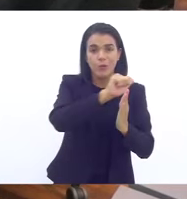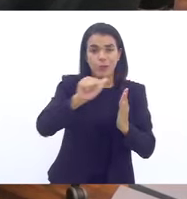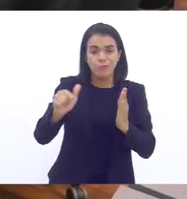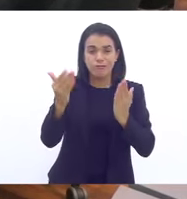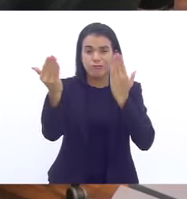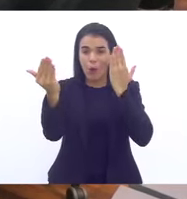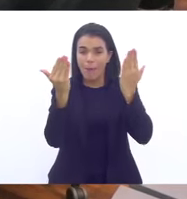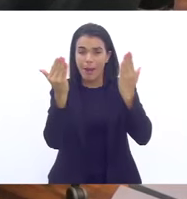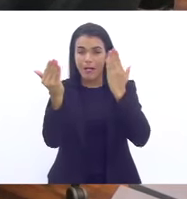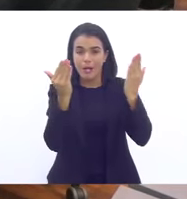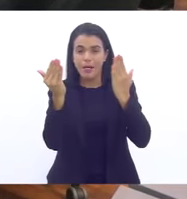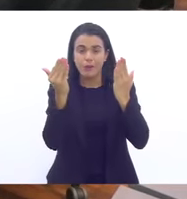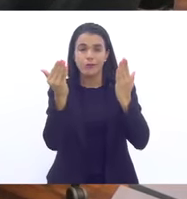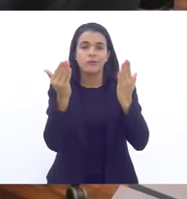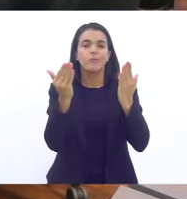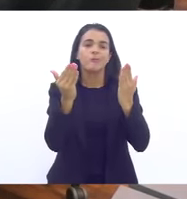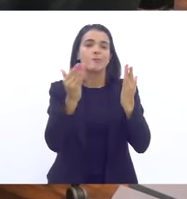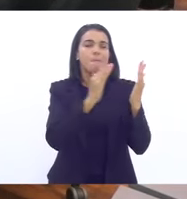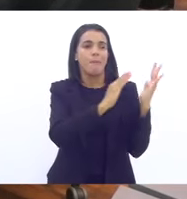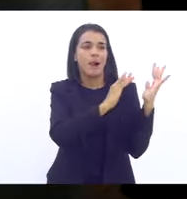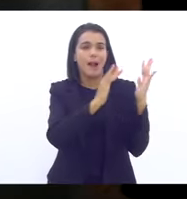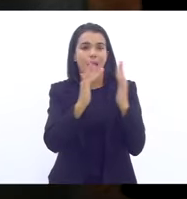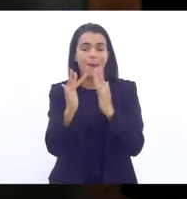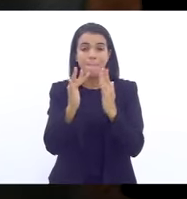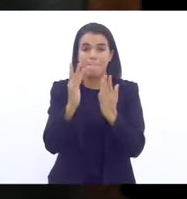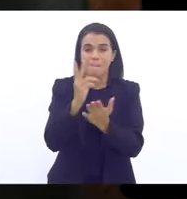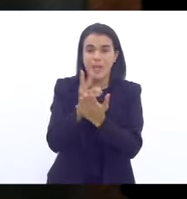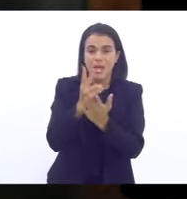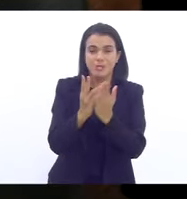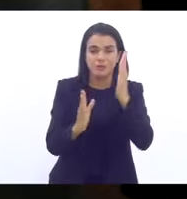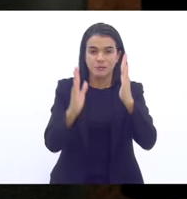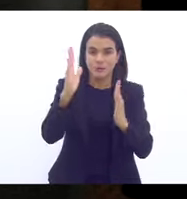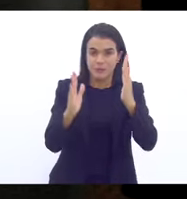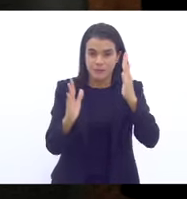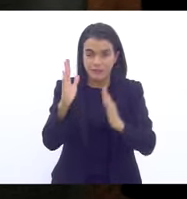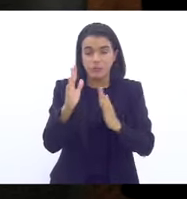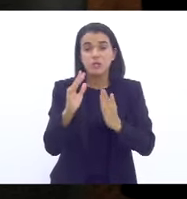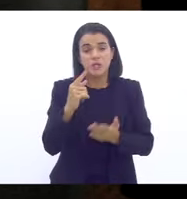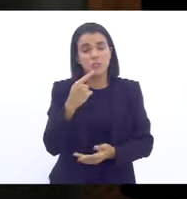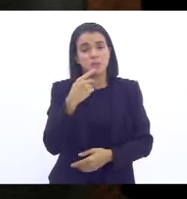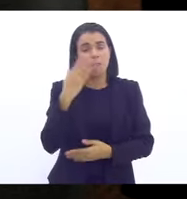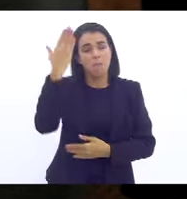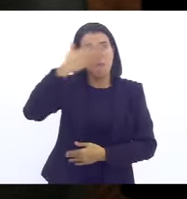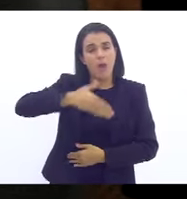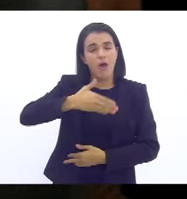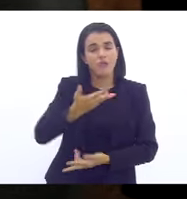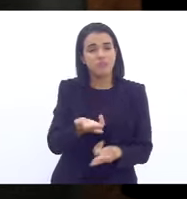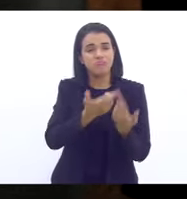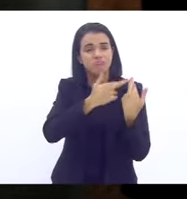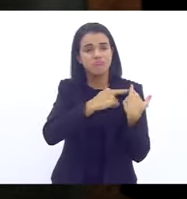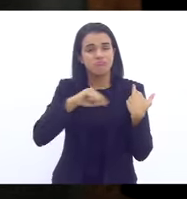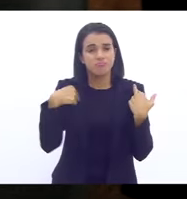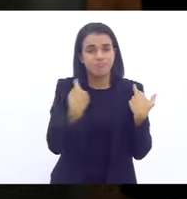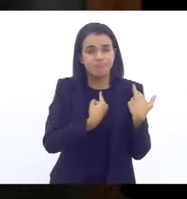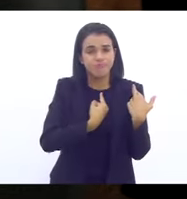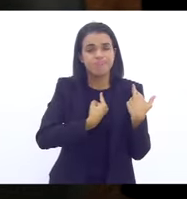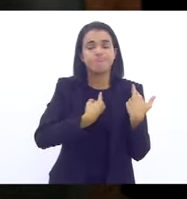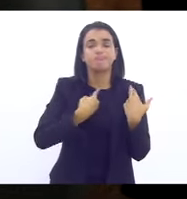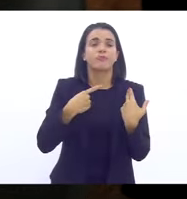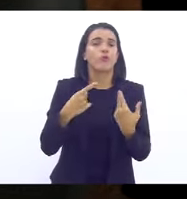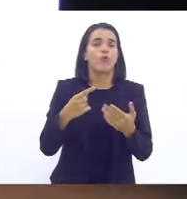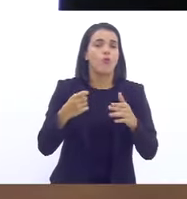período. O que demonstra o nosso compromisso com a concessão, com os nossos clientes e com toda a